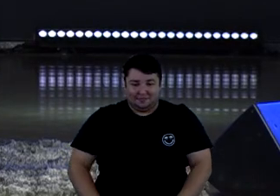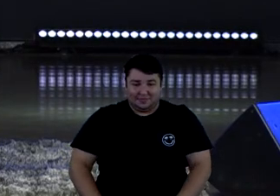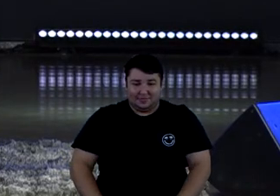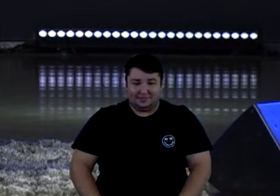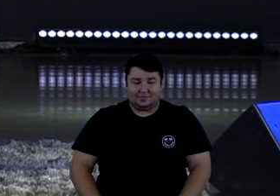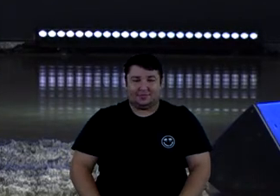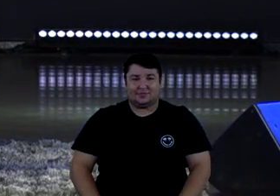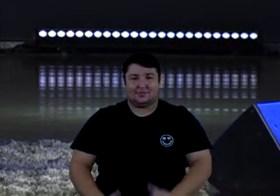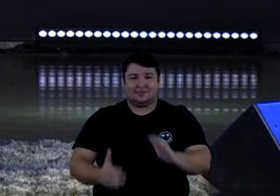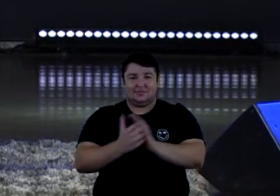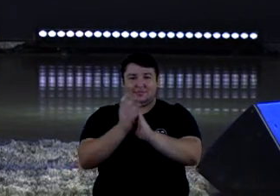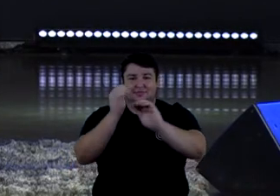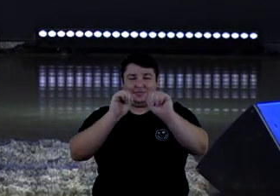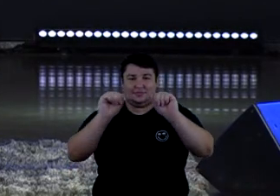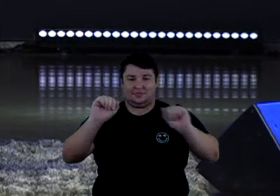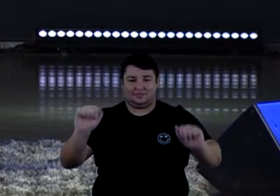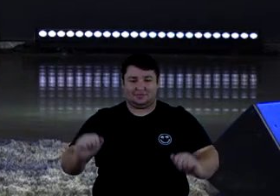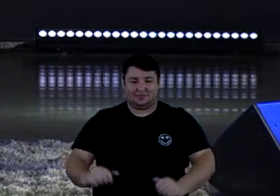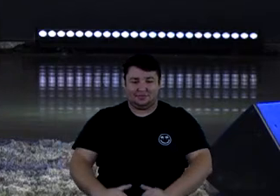Aleluia!